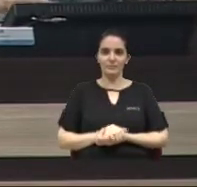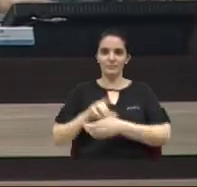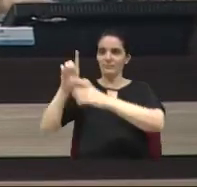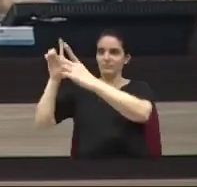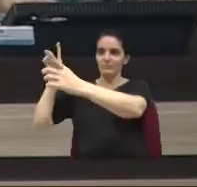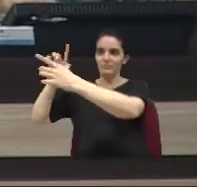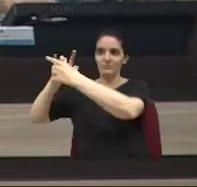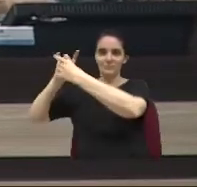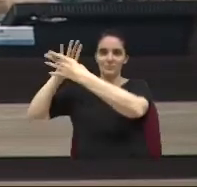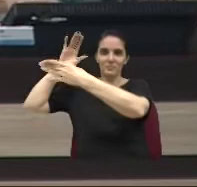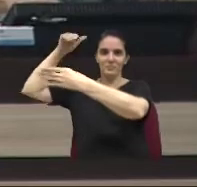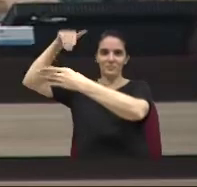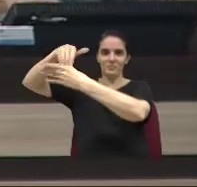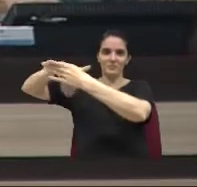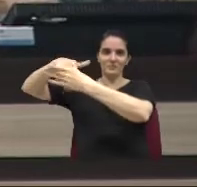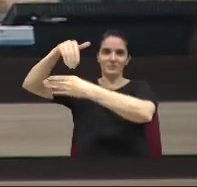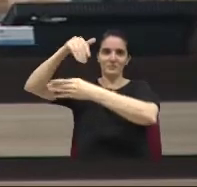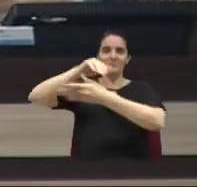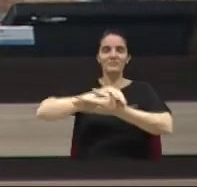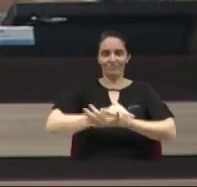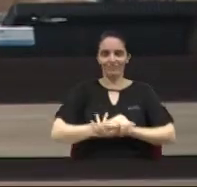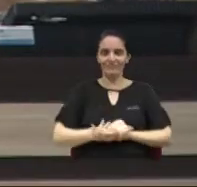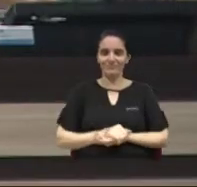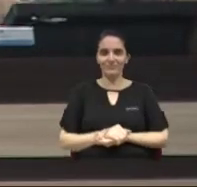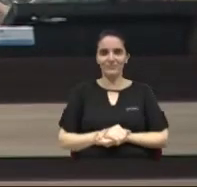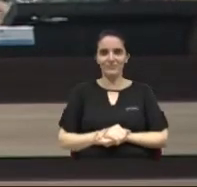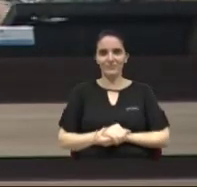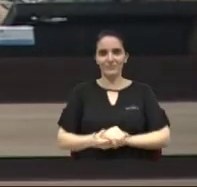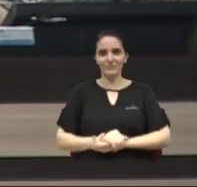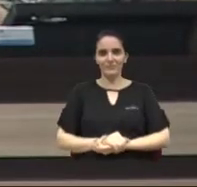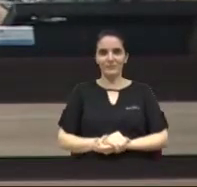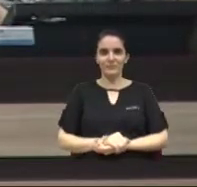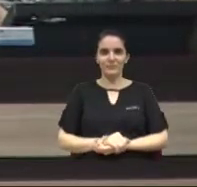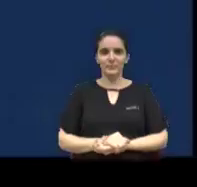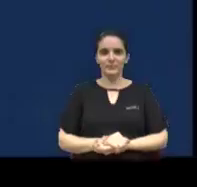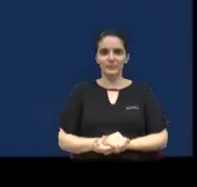votação, ele está aberto, senhores vereadores.